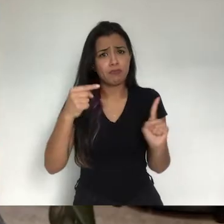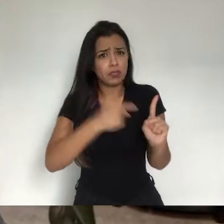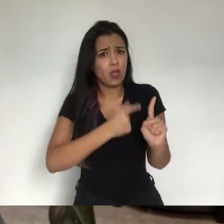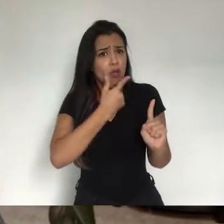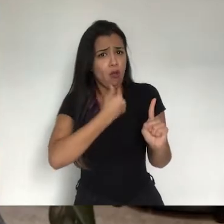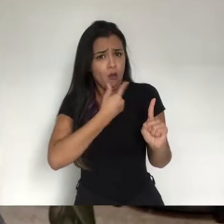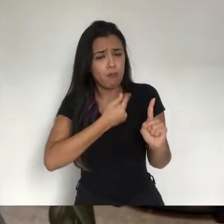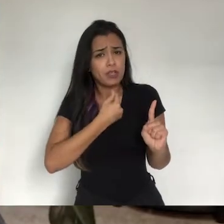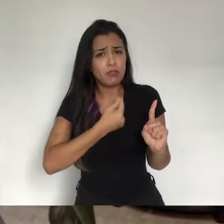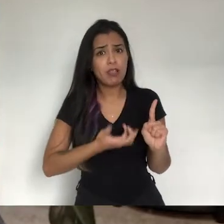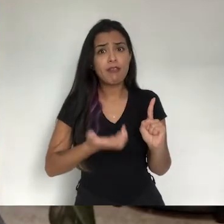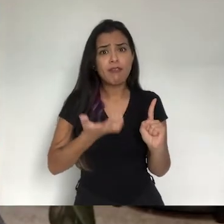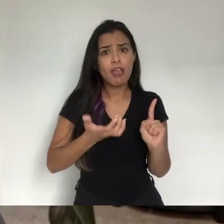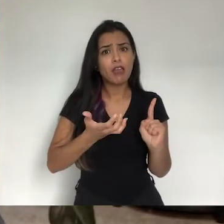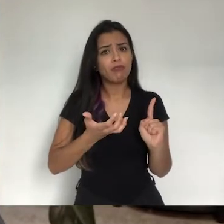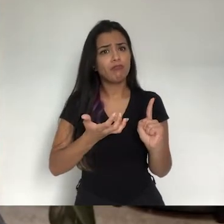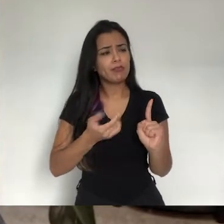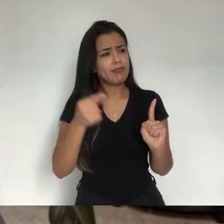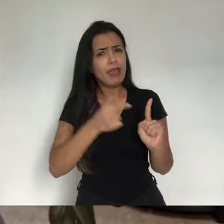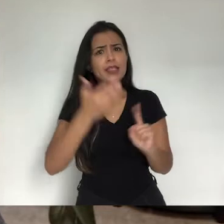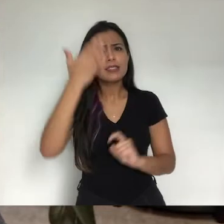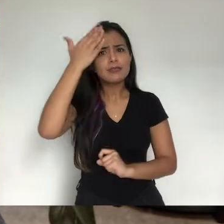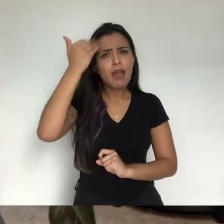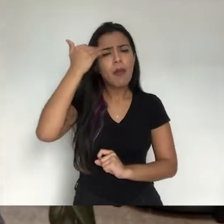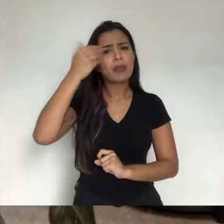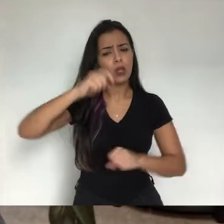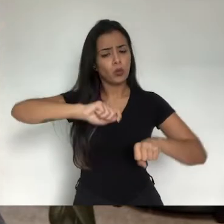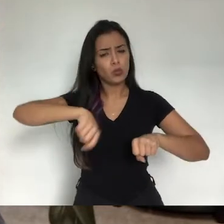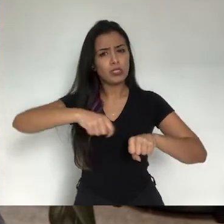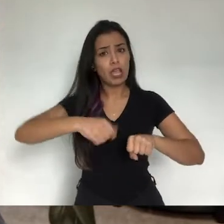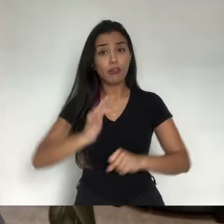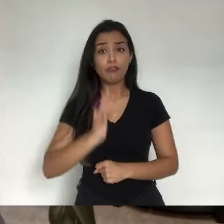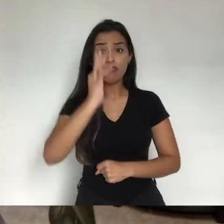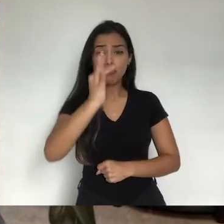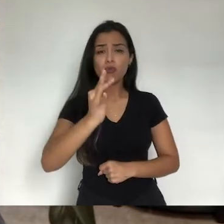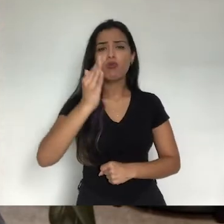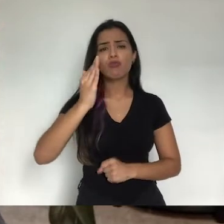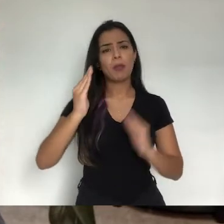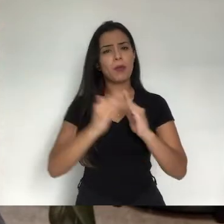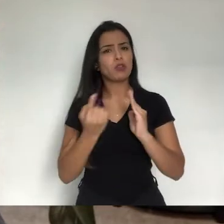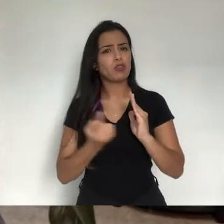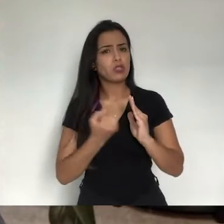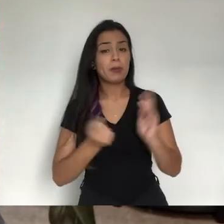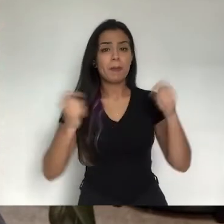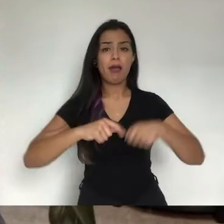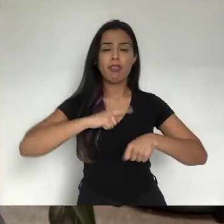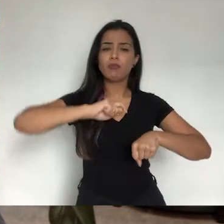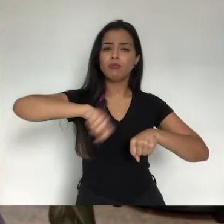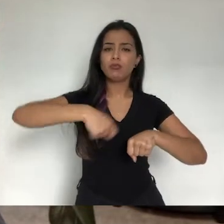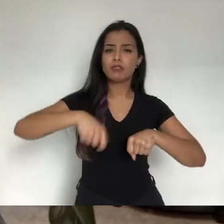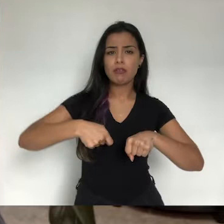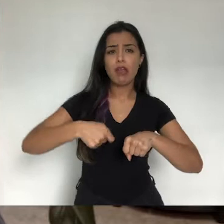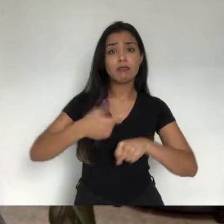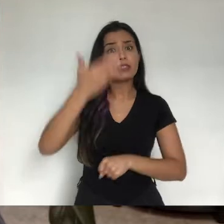feminista, inclusive, de um homem ser criado sabendo cozinhar. Eu quero que ele vá morar sozinho e ele tenha a capacidade de fazer a